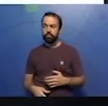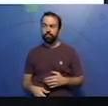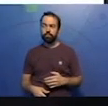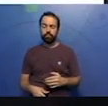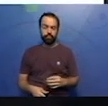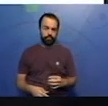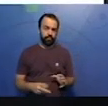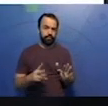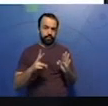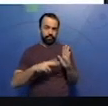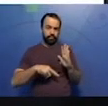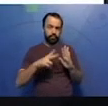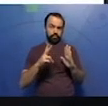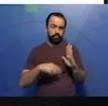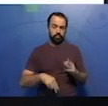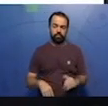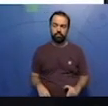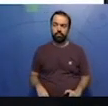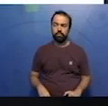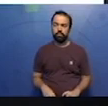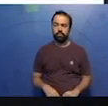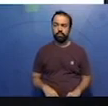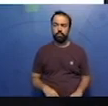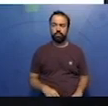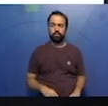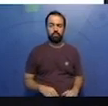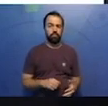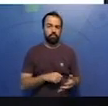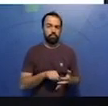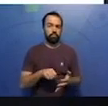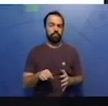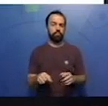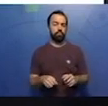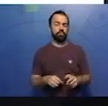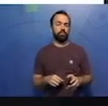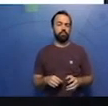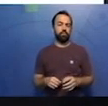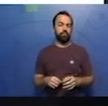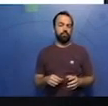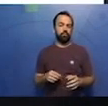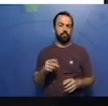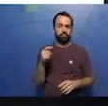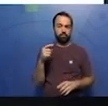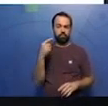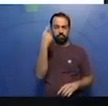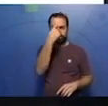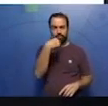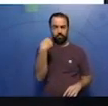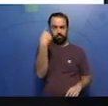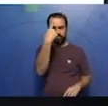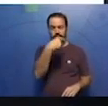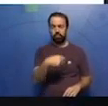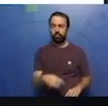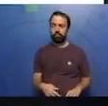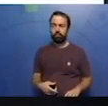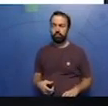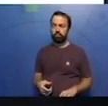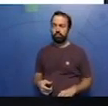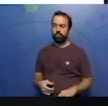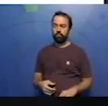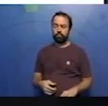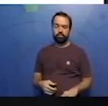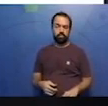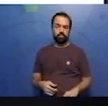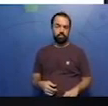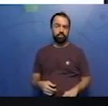Na página 247, leitura e escrita das horas no relógio analógico. Olha lá como funciona. Você